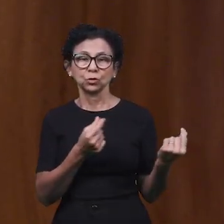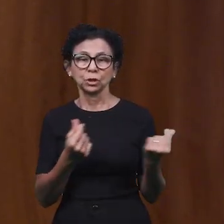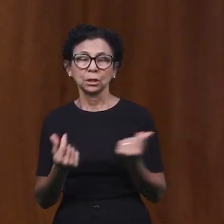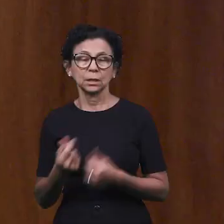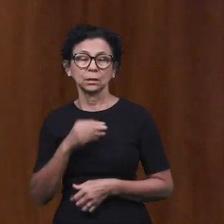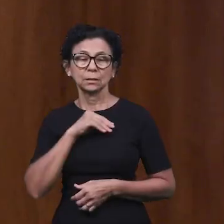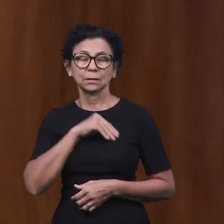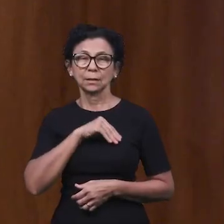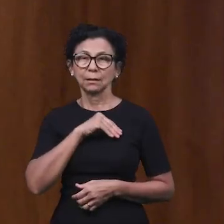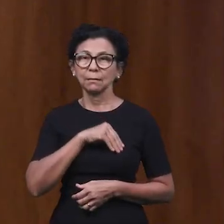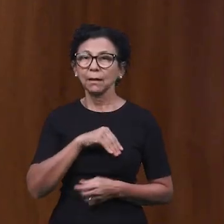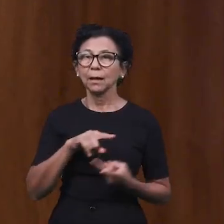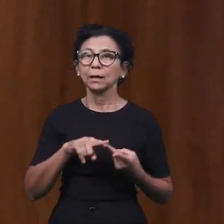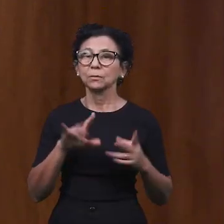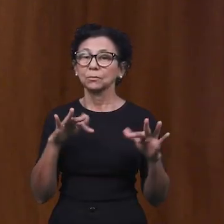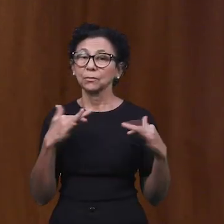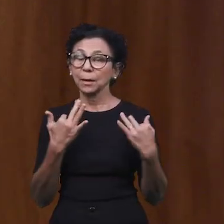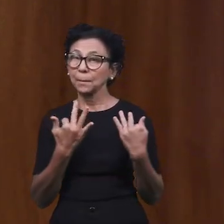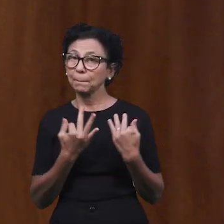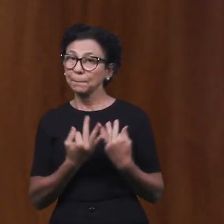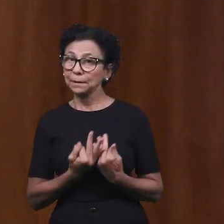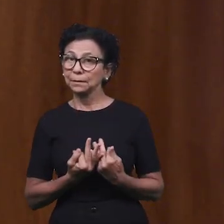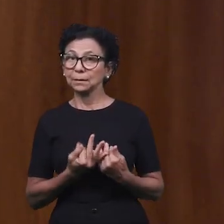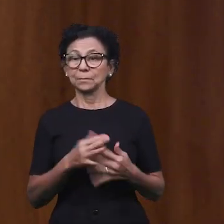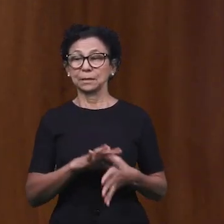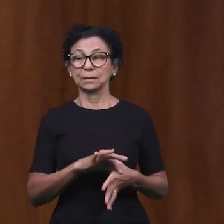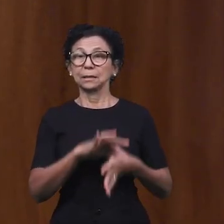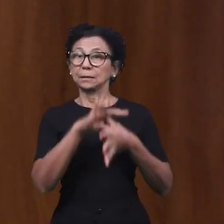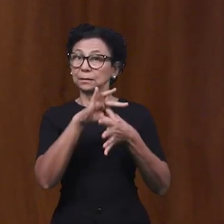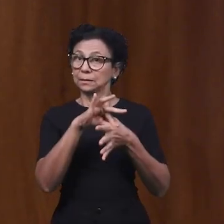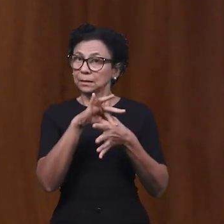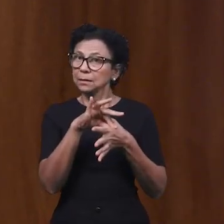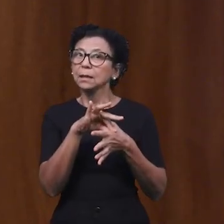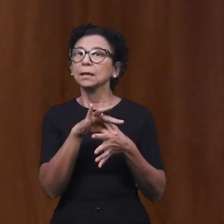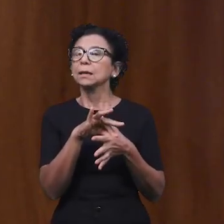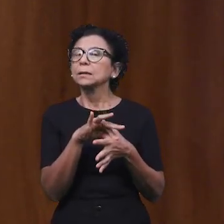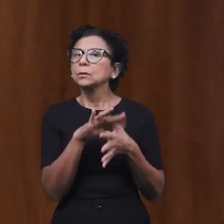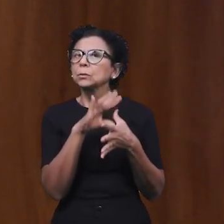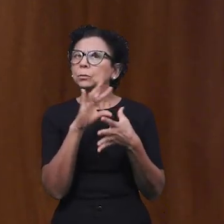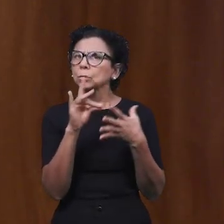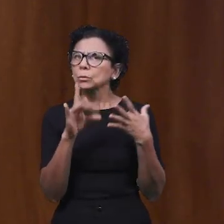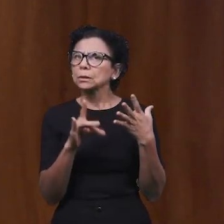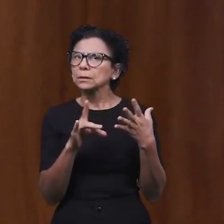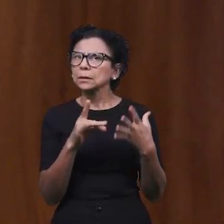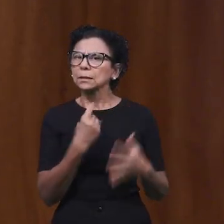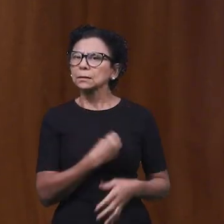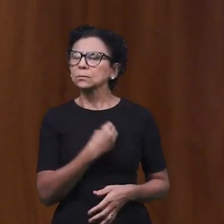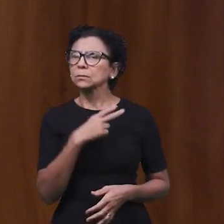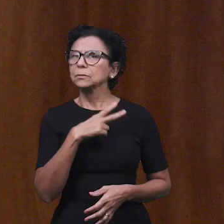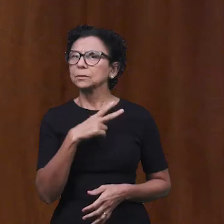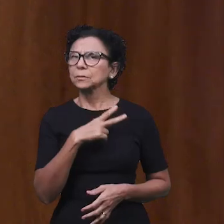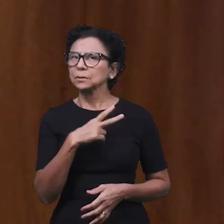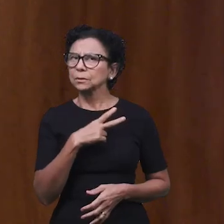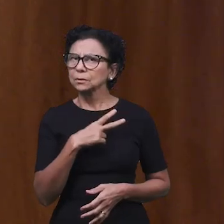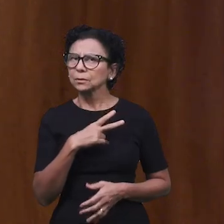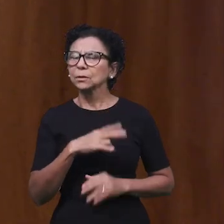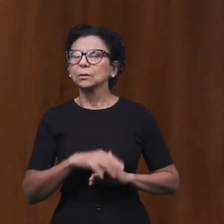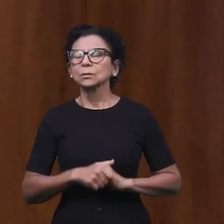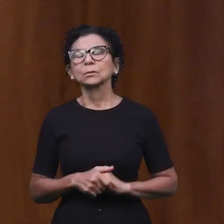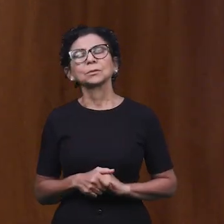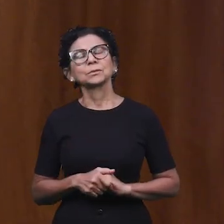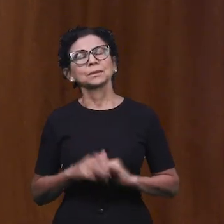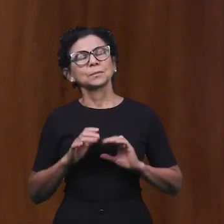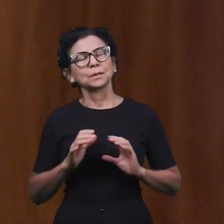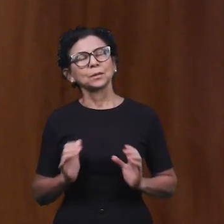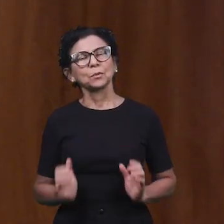sua família. Esse espírito de liderança, ele cabe em cada detalhe da sua vida. Quando você age com este comportamento